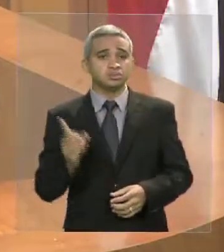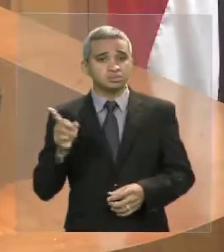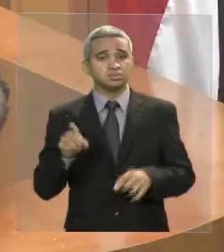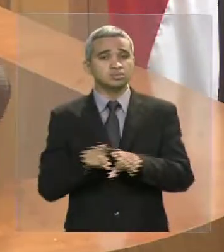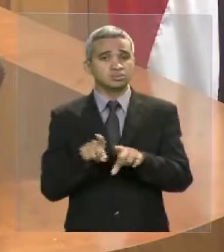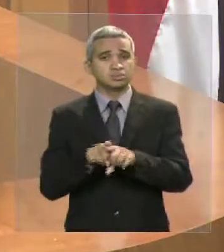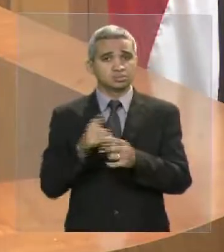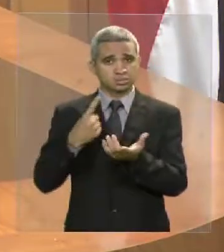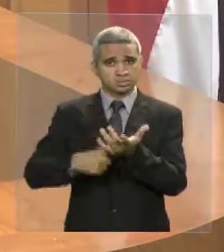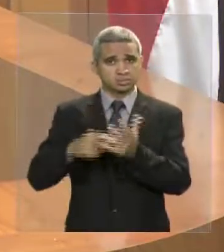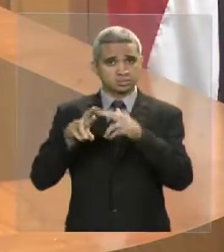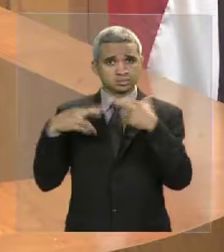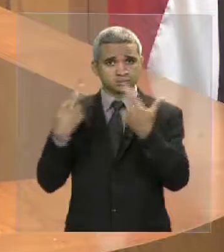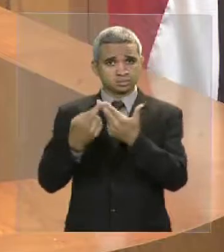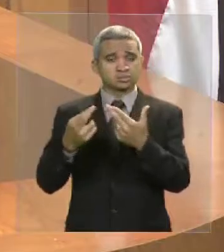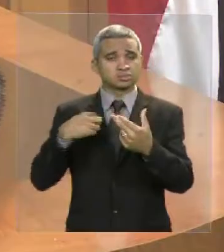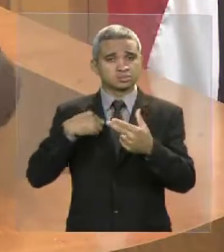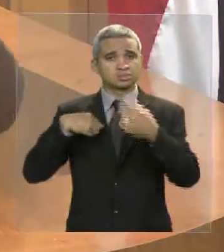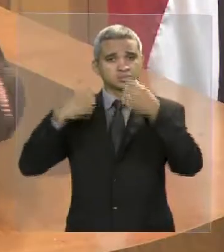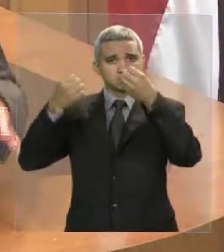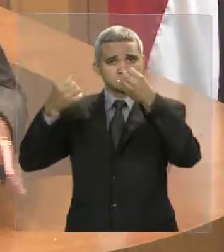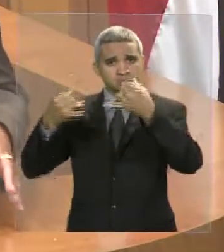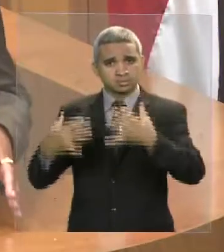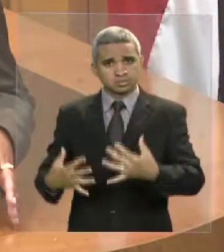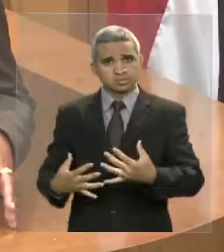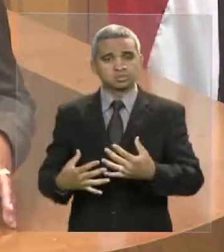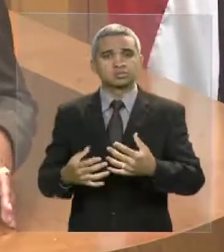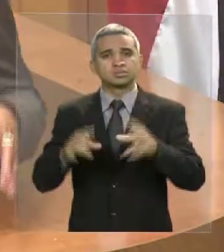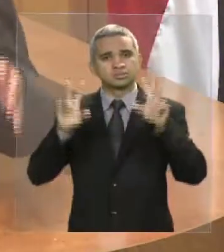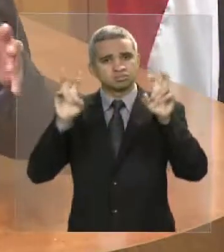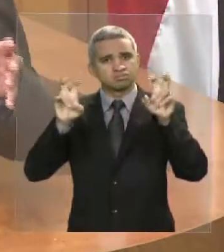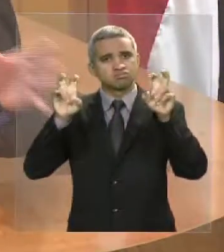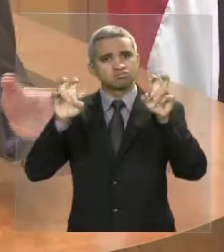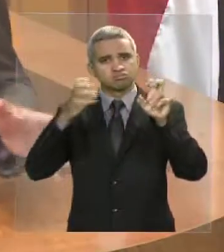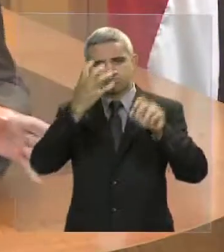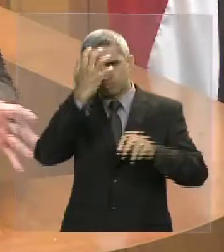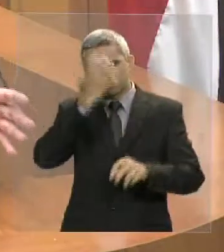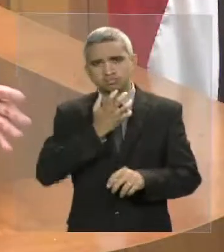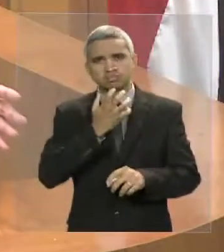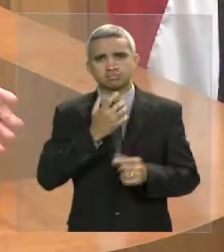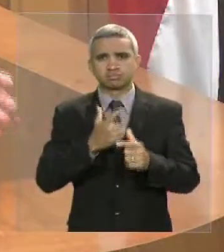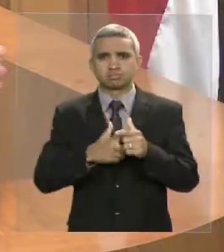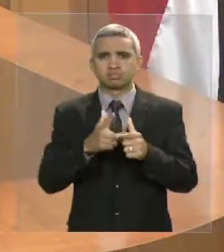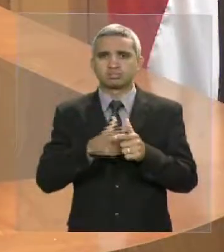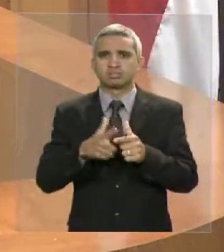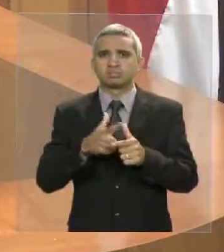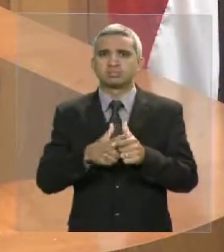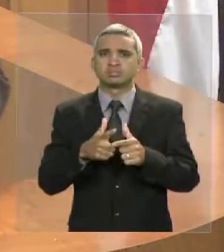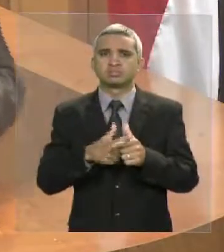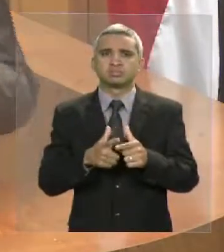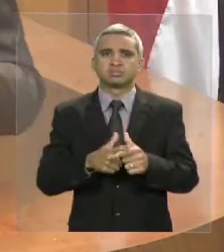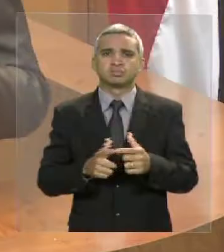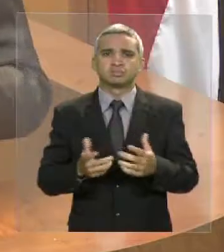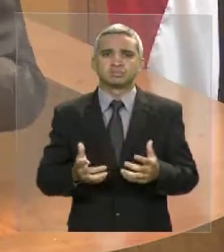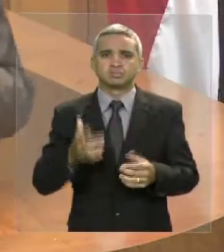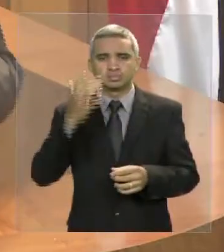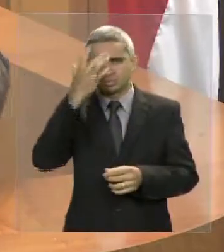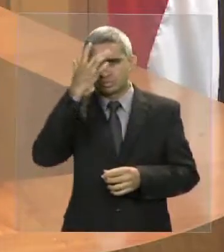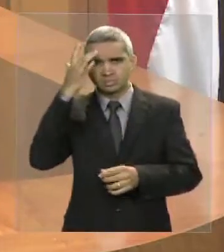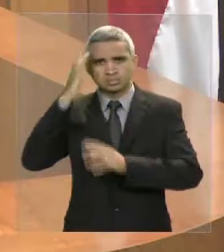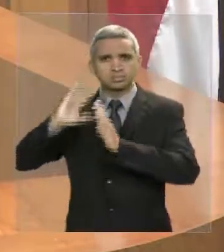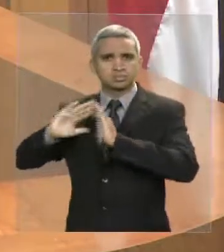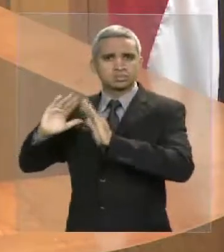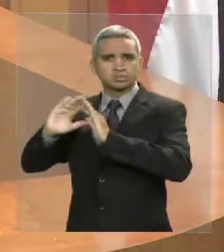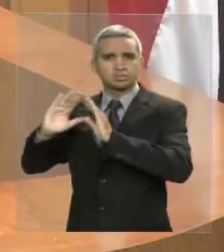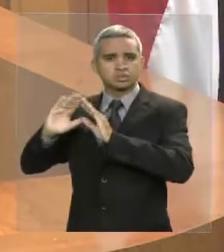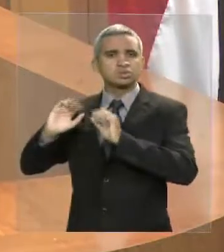foi demandada, que eu aqui faço ressonância a um anseio popular daqueles que nos procuraram para pedir mais